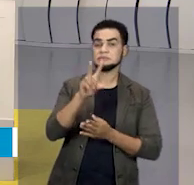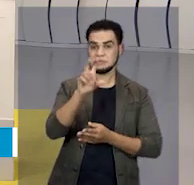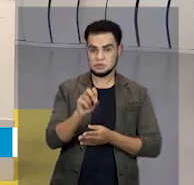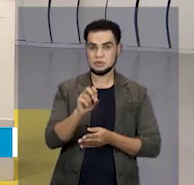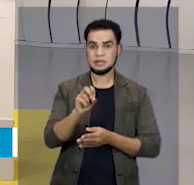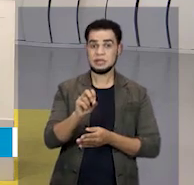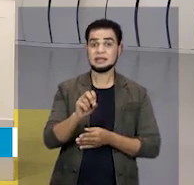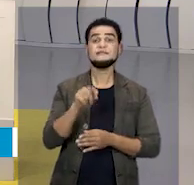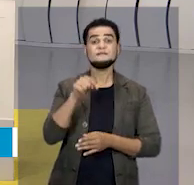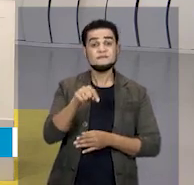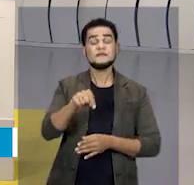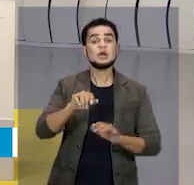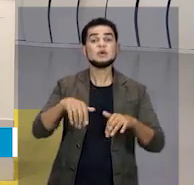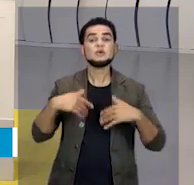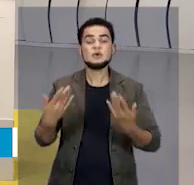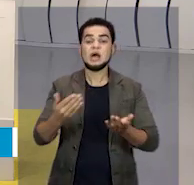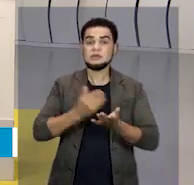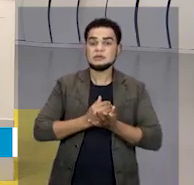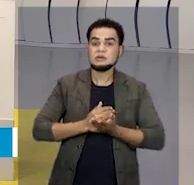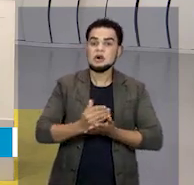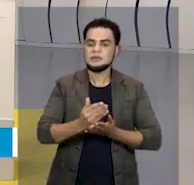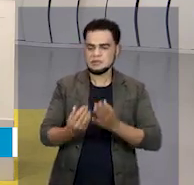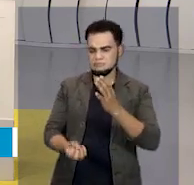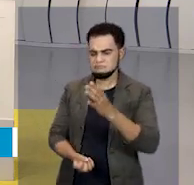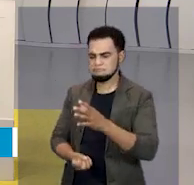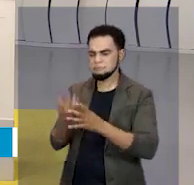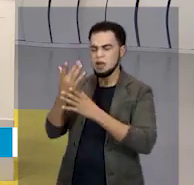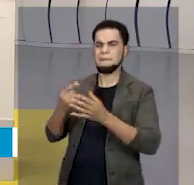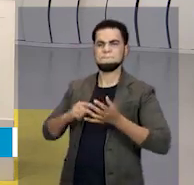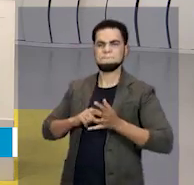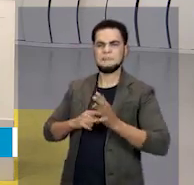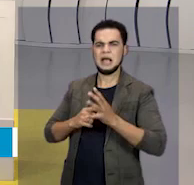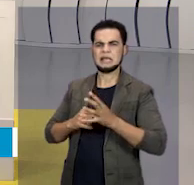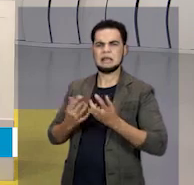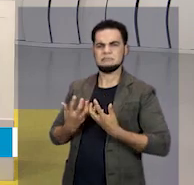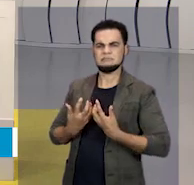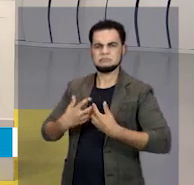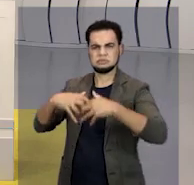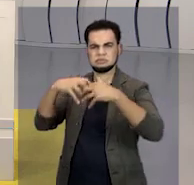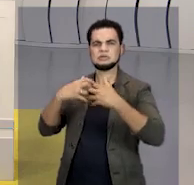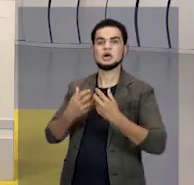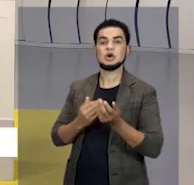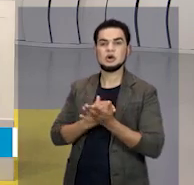do maquinário na área agrícola, né? Ou seja, uma produção cada